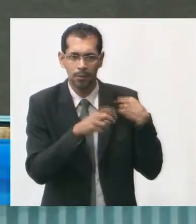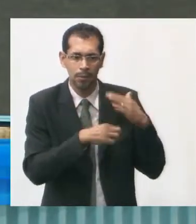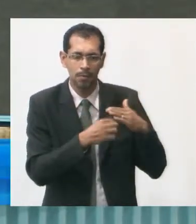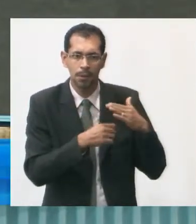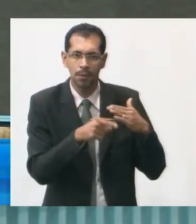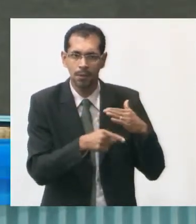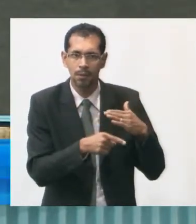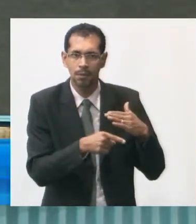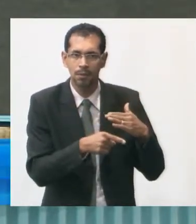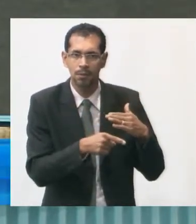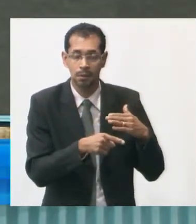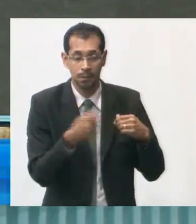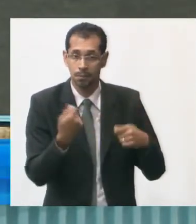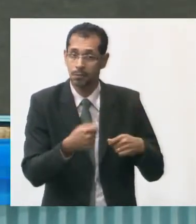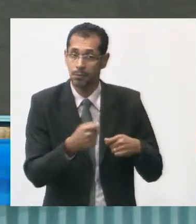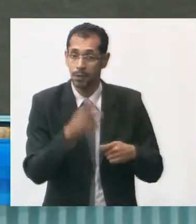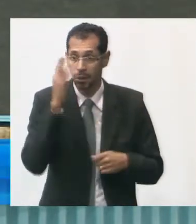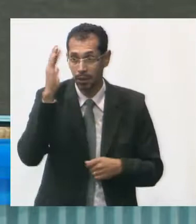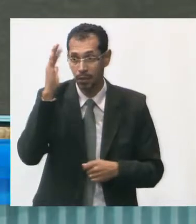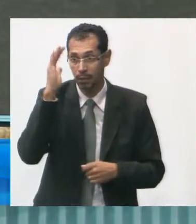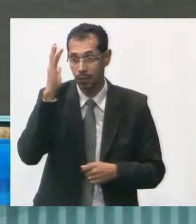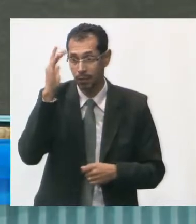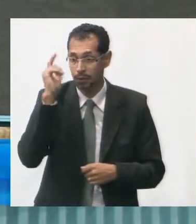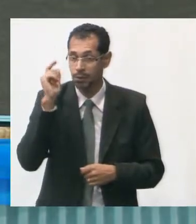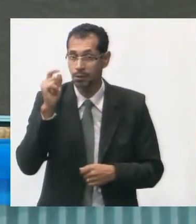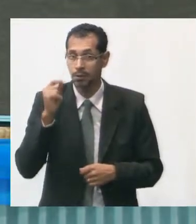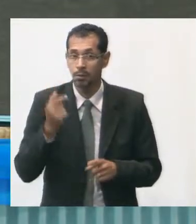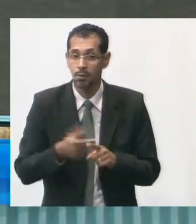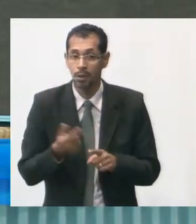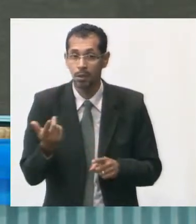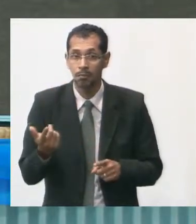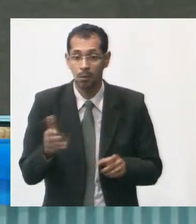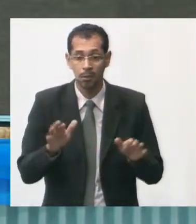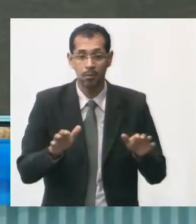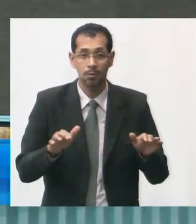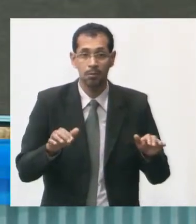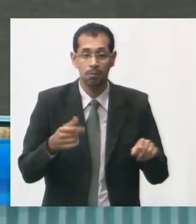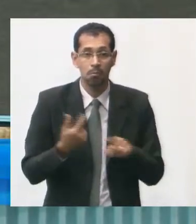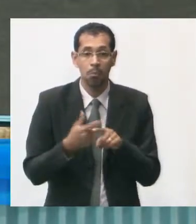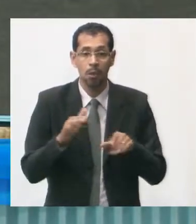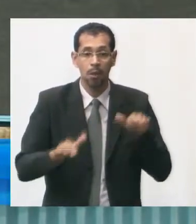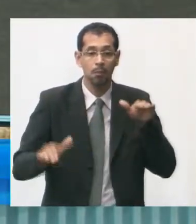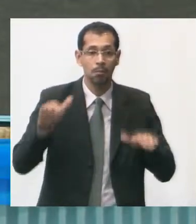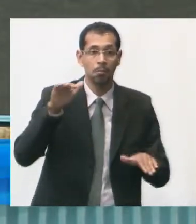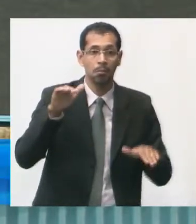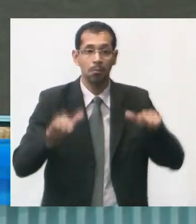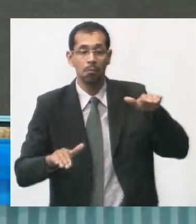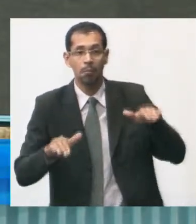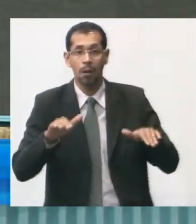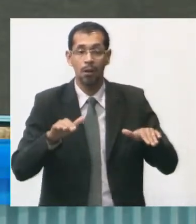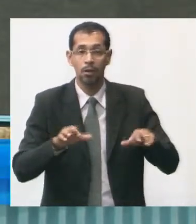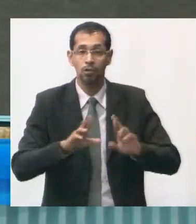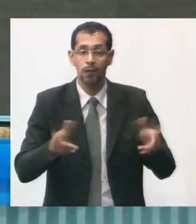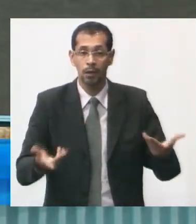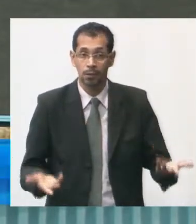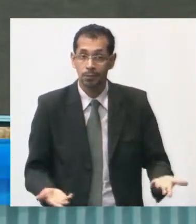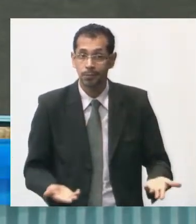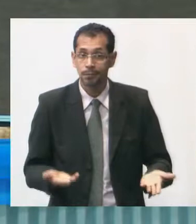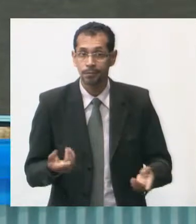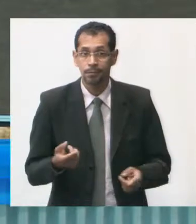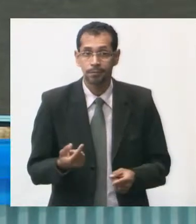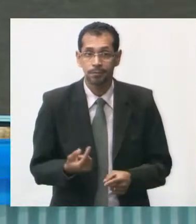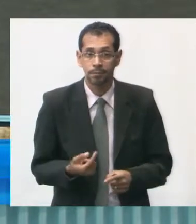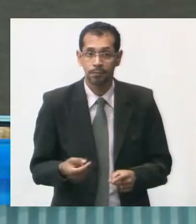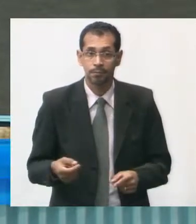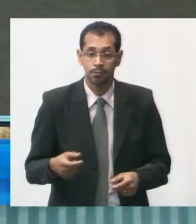a reflexão é essa. Então, para que eles continuem, né, fala aí com o líder do governo, a nossa proposta é a parceria, a